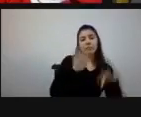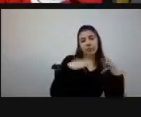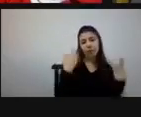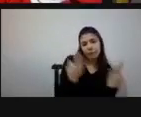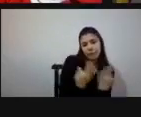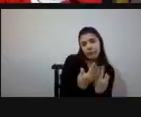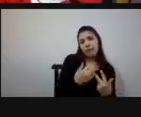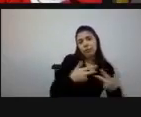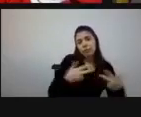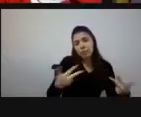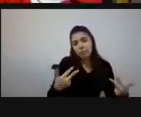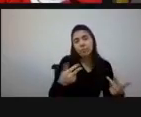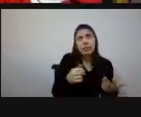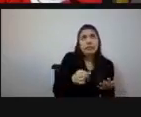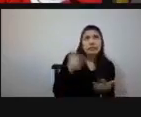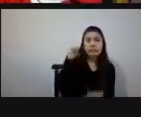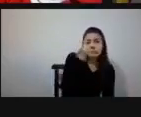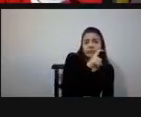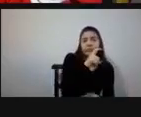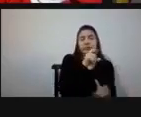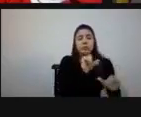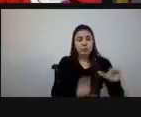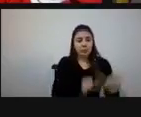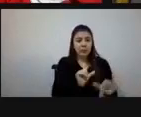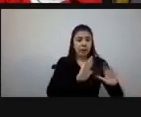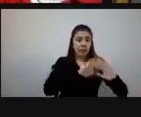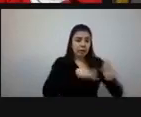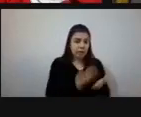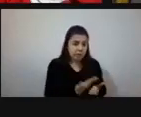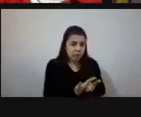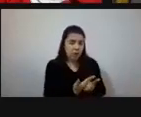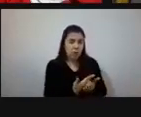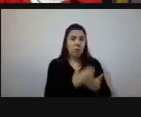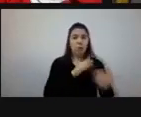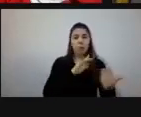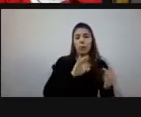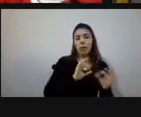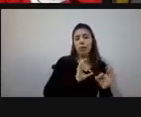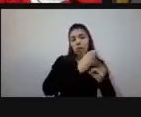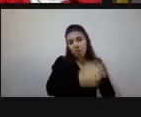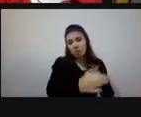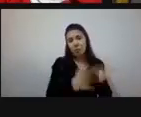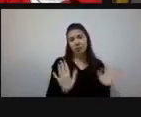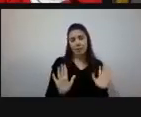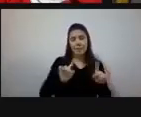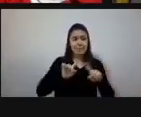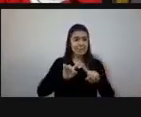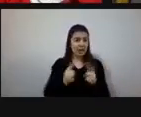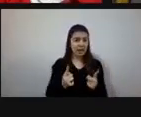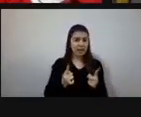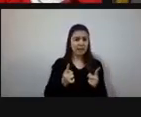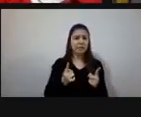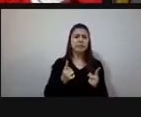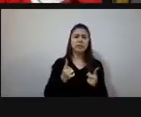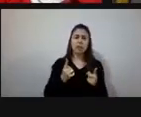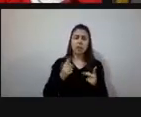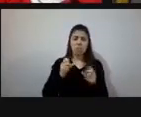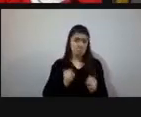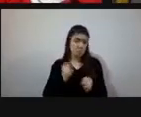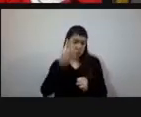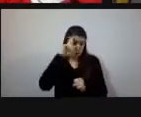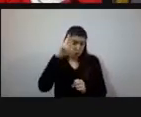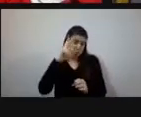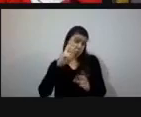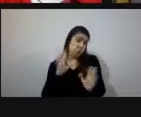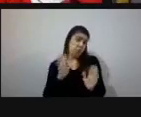Mas nós temos esse poder sempre de fazer uma proteção mais qualificada para a vítima. O adulto, nós, do